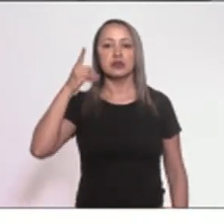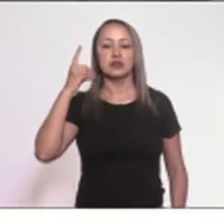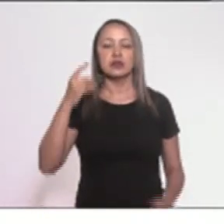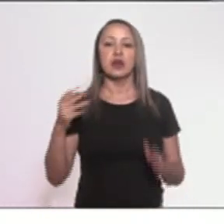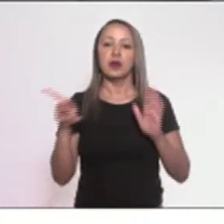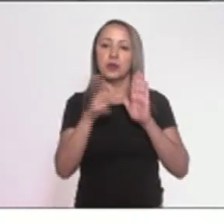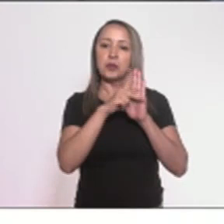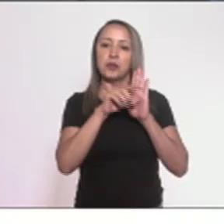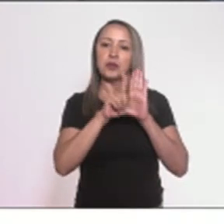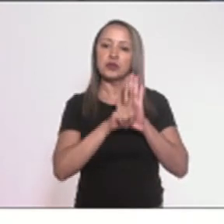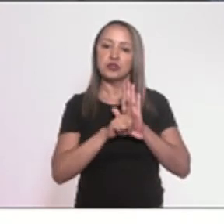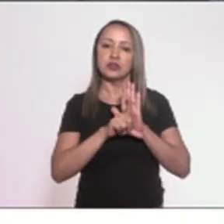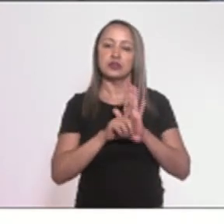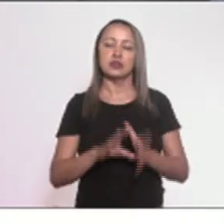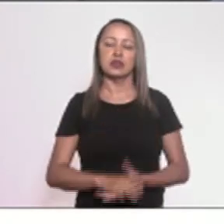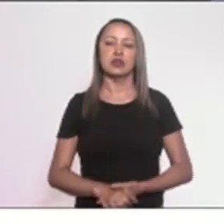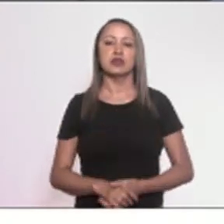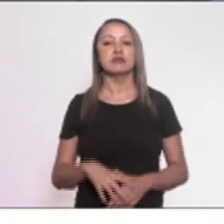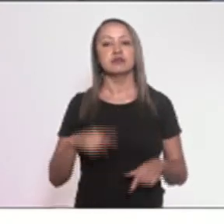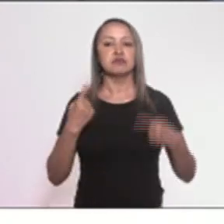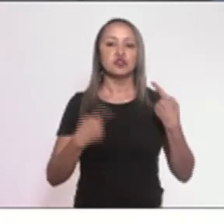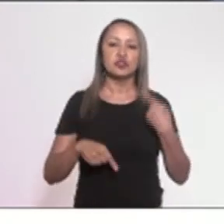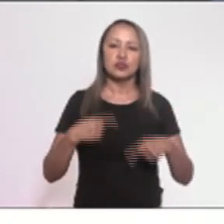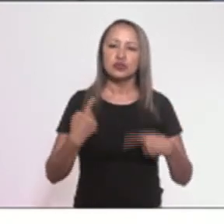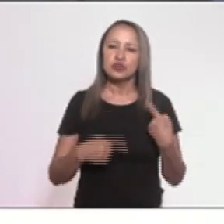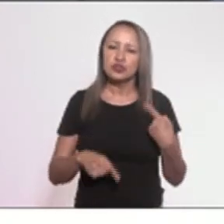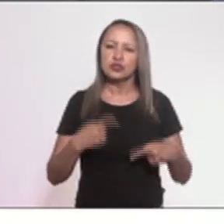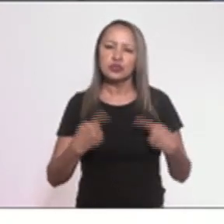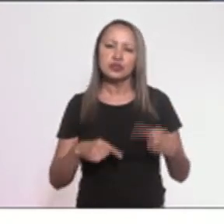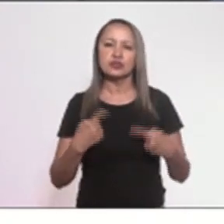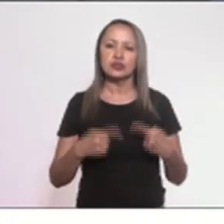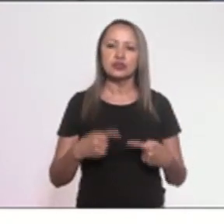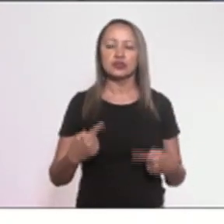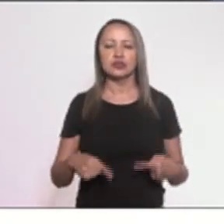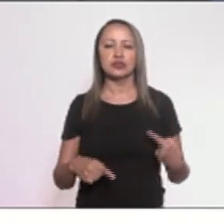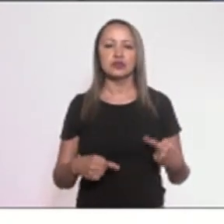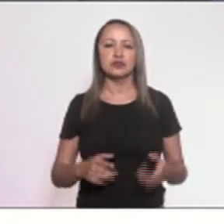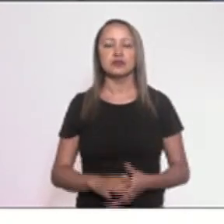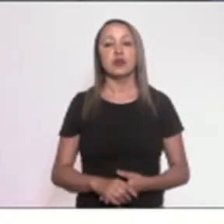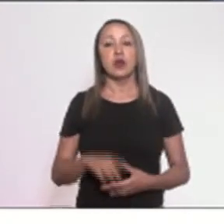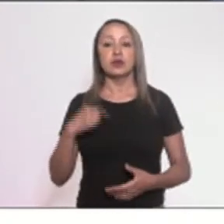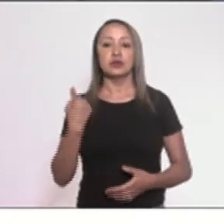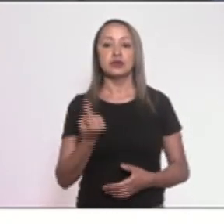foi muito debatido, onde nós